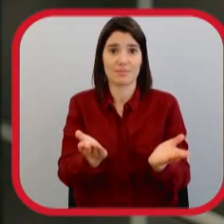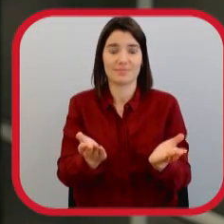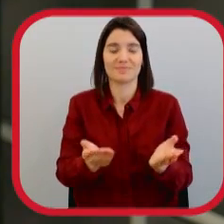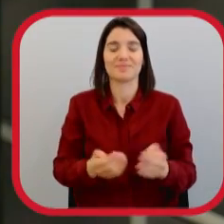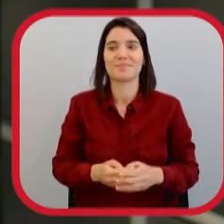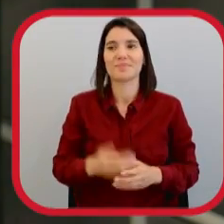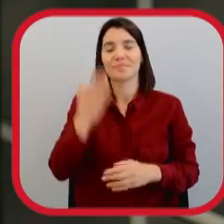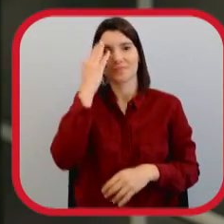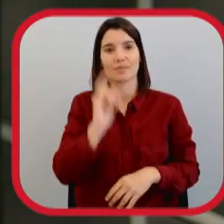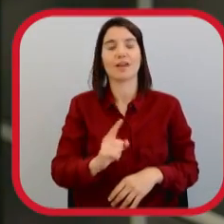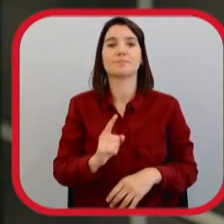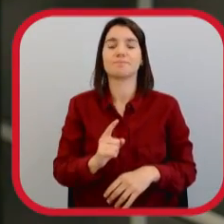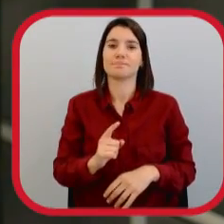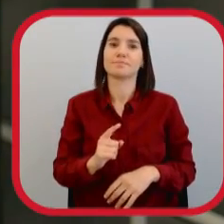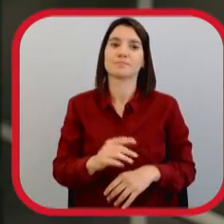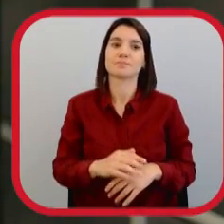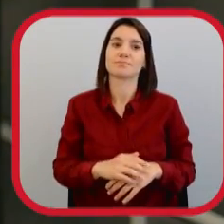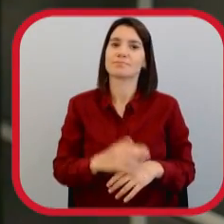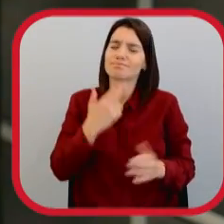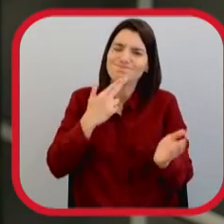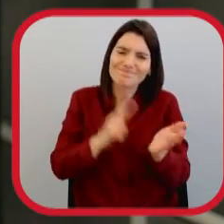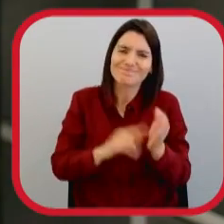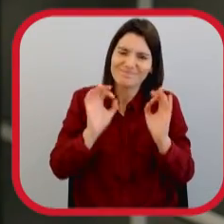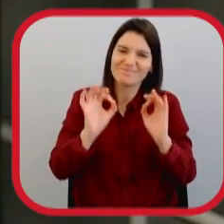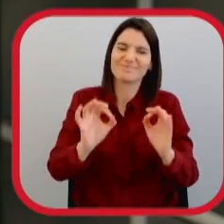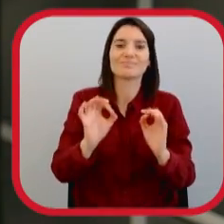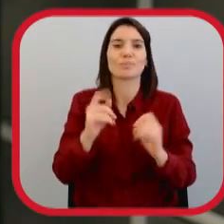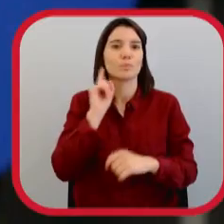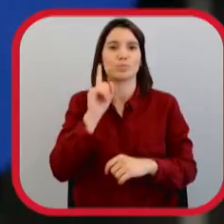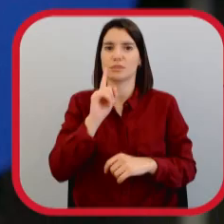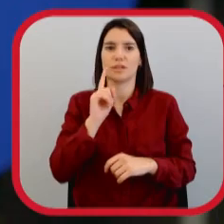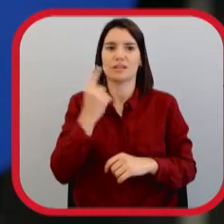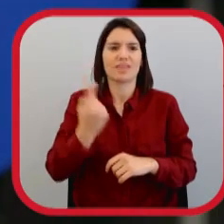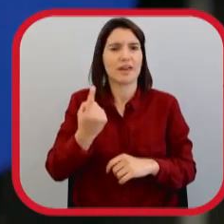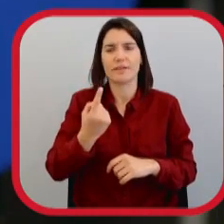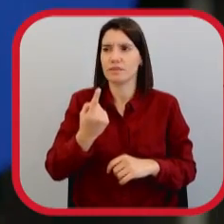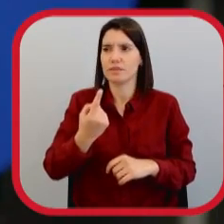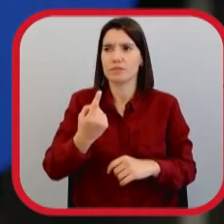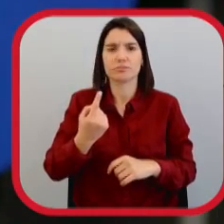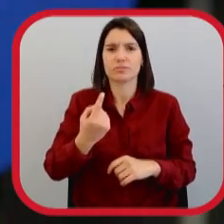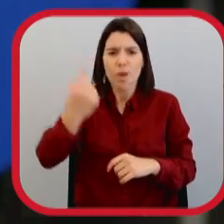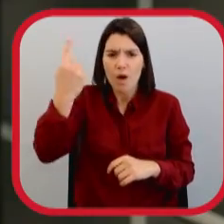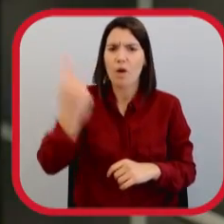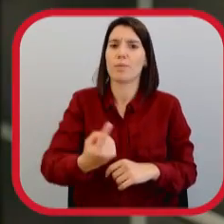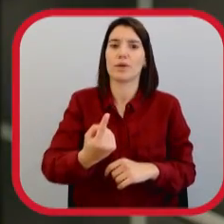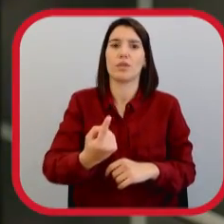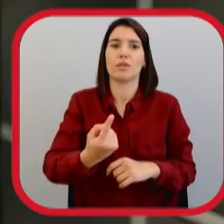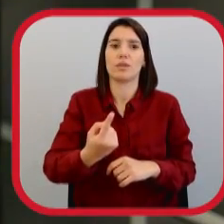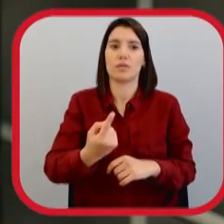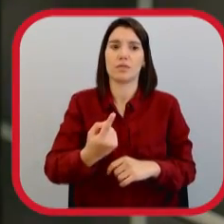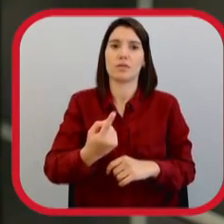E acho que é hiper, mega importante, devia ser completamente obrigatório